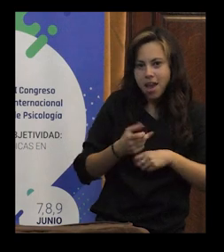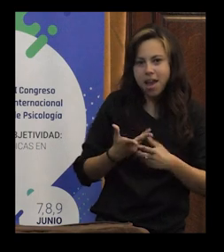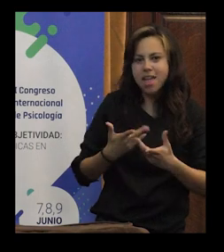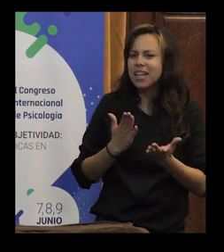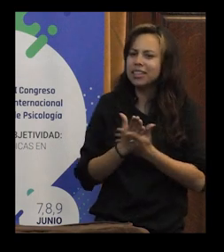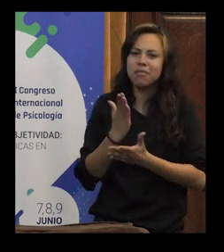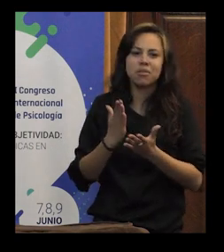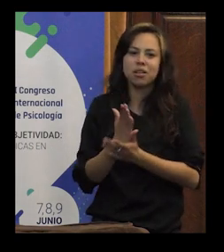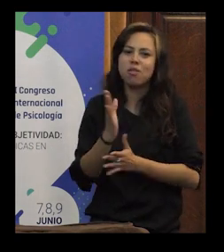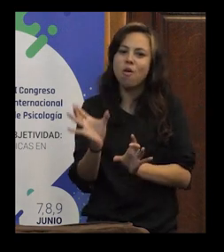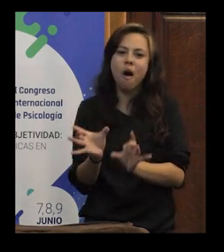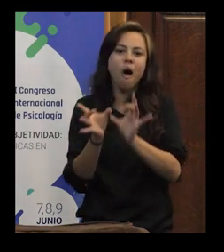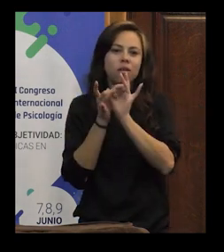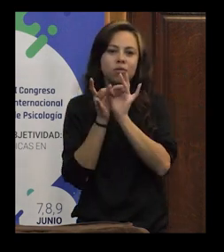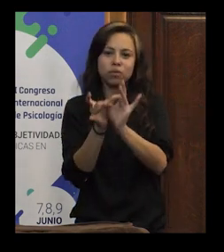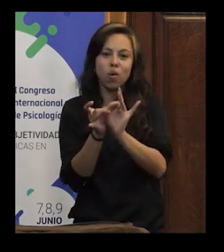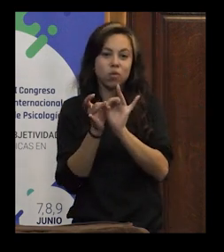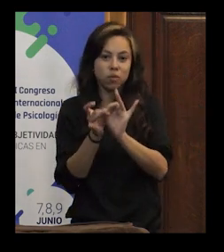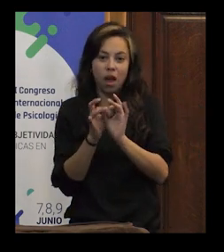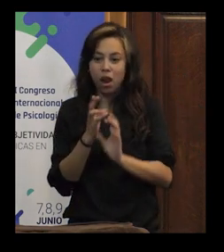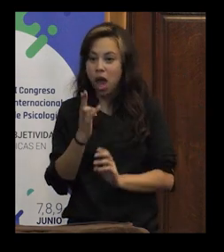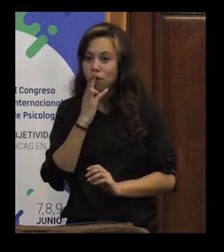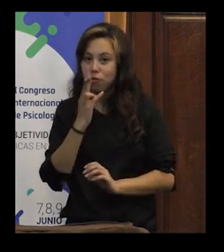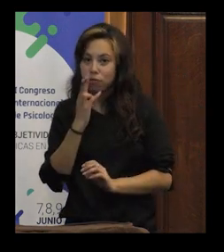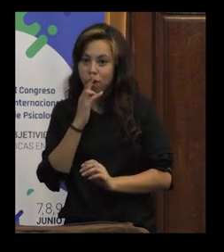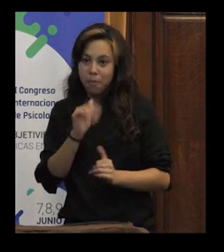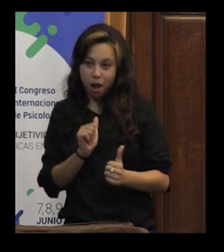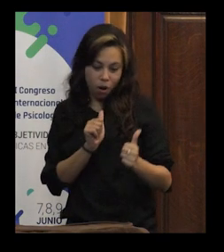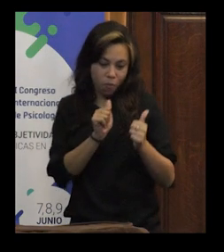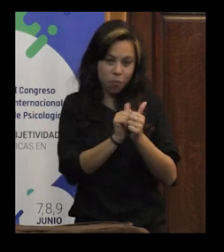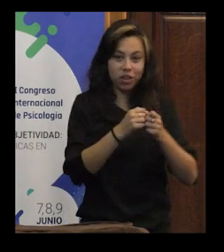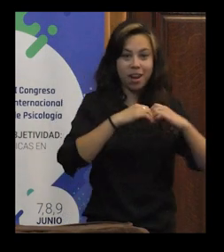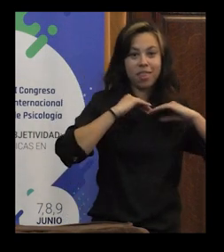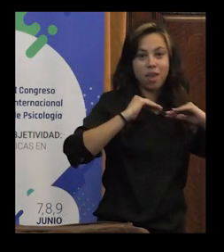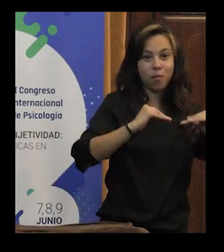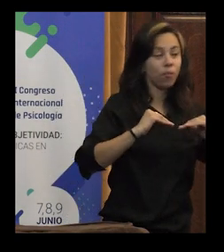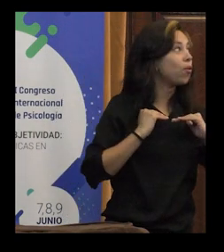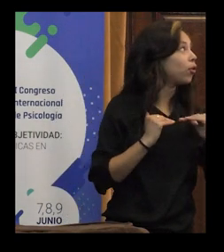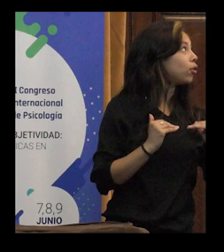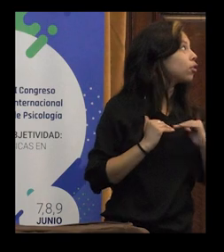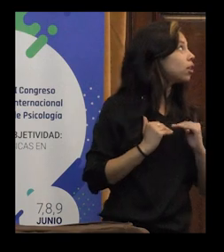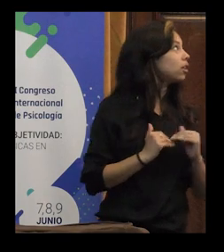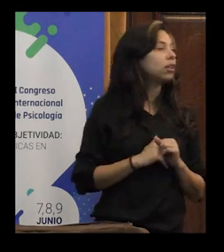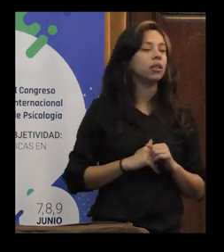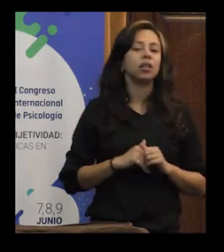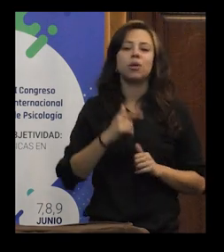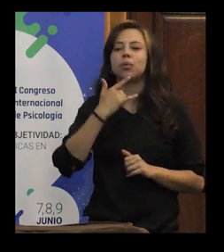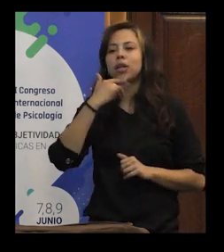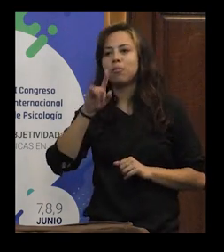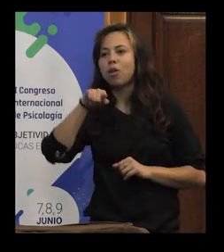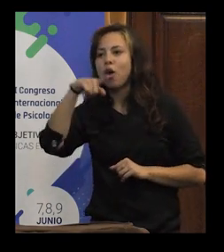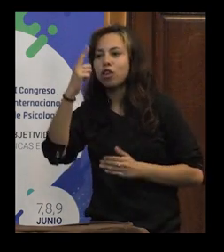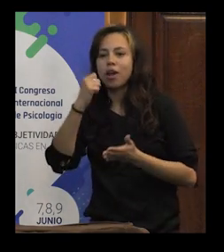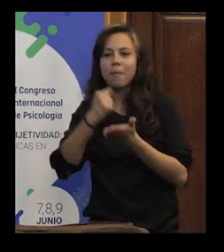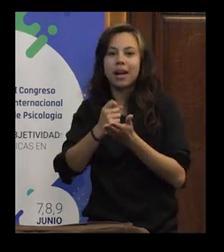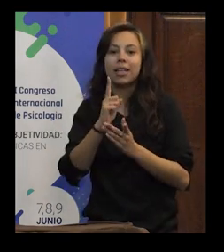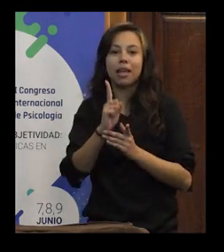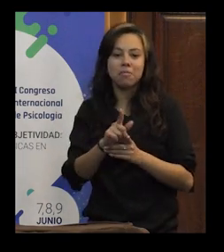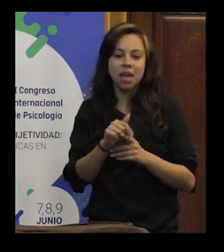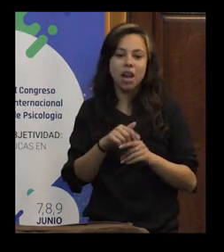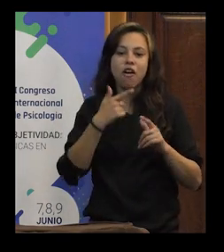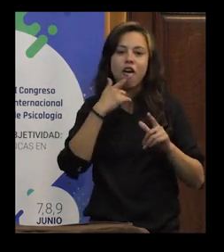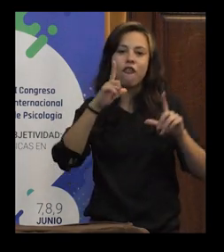de imagens de Fórmula 1, de Marlboro, que são absolutamente espetaculares, até que